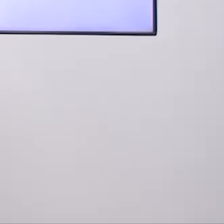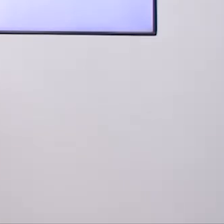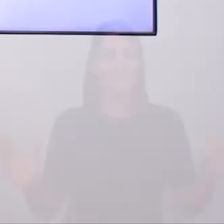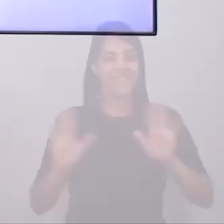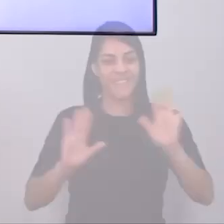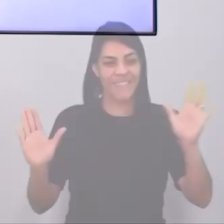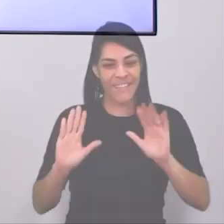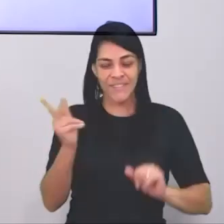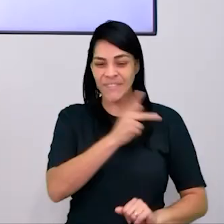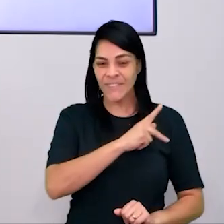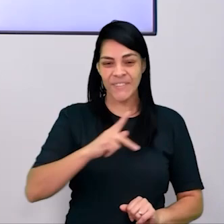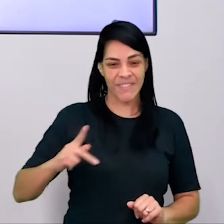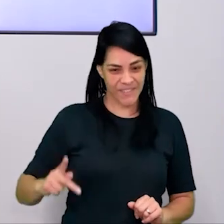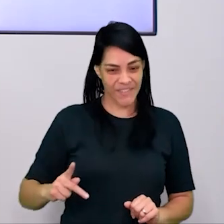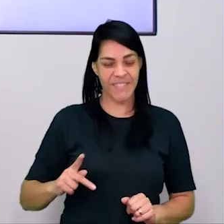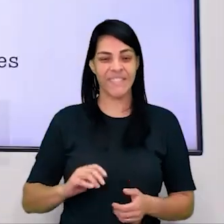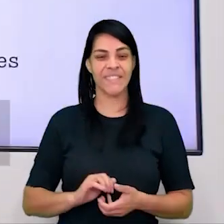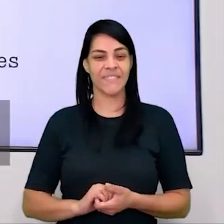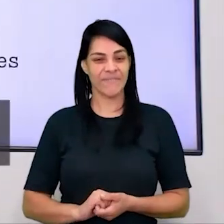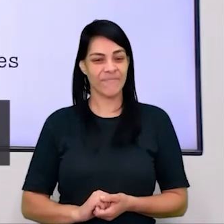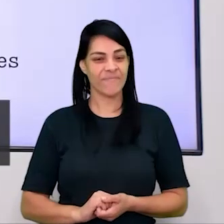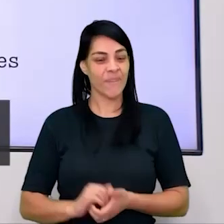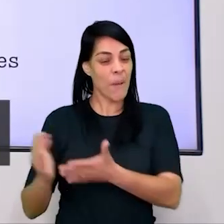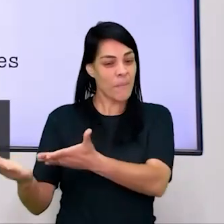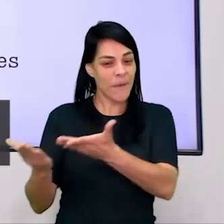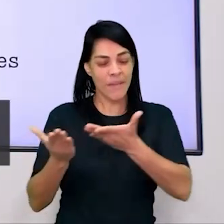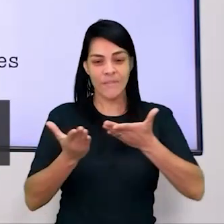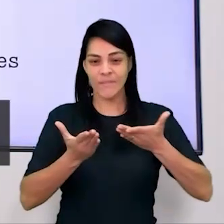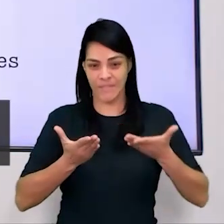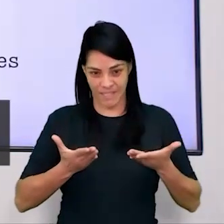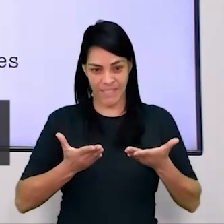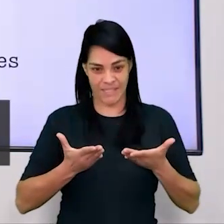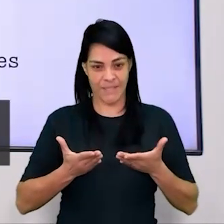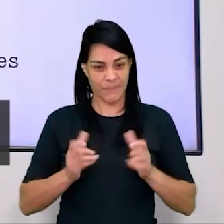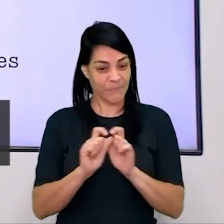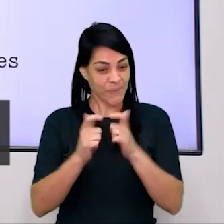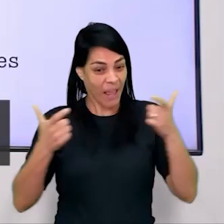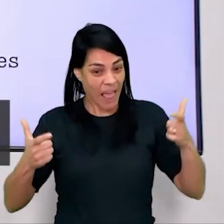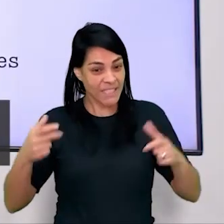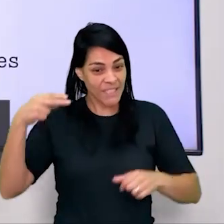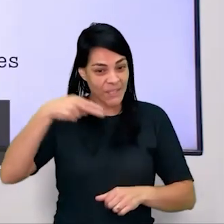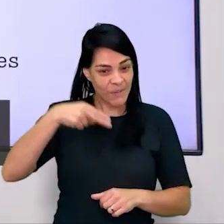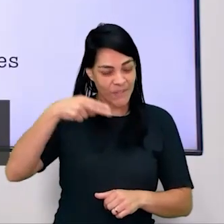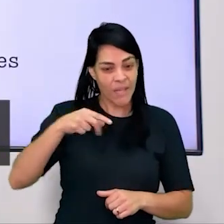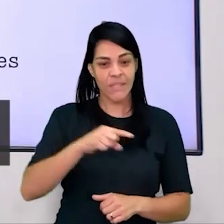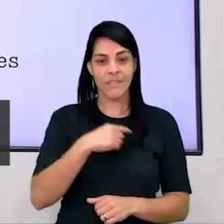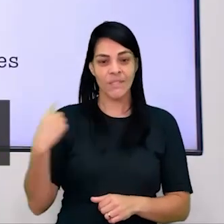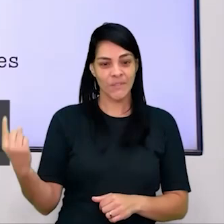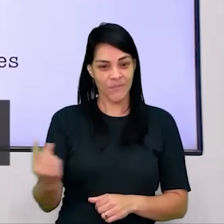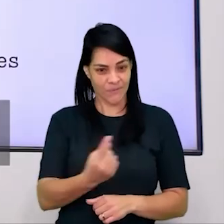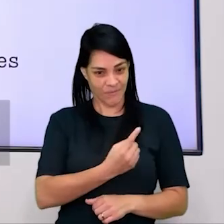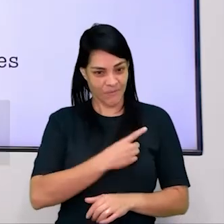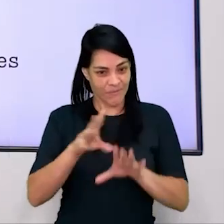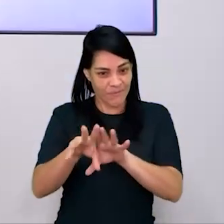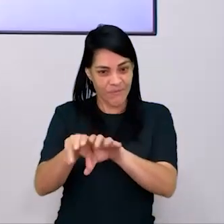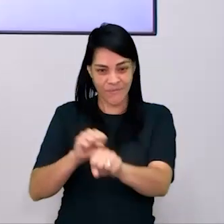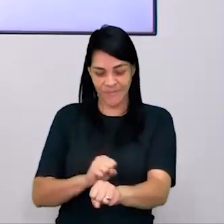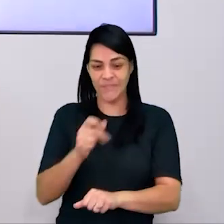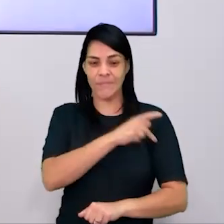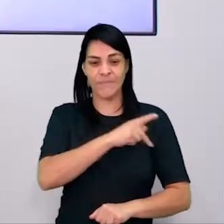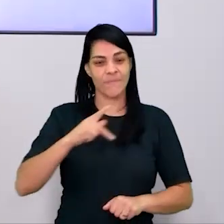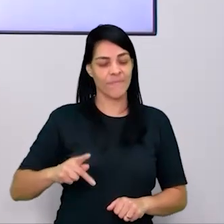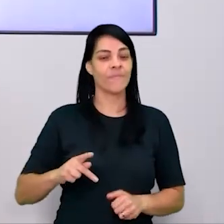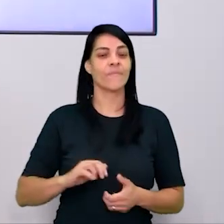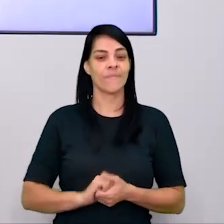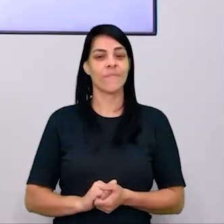Olá, professoras, olá, professores. Bem-vindo a uma grande novidade, o nosso programa de formação de professores, o